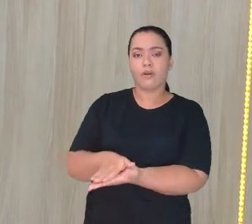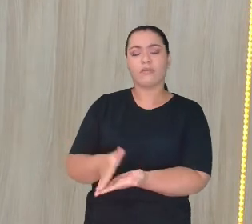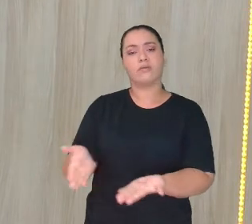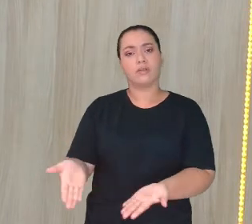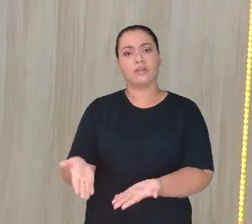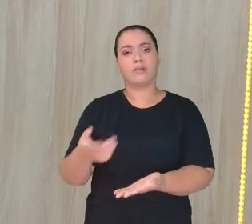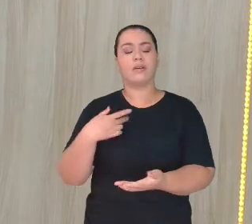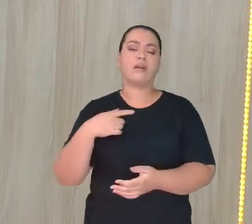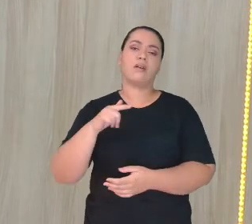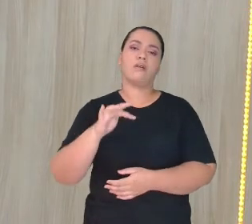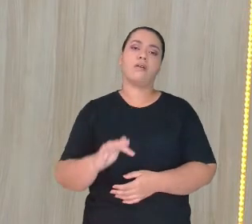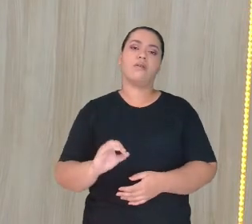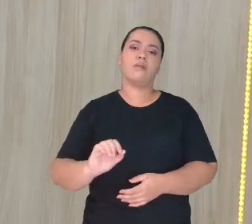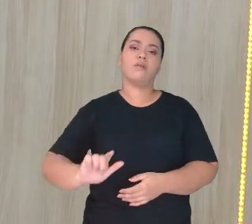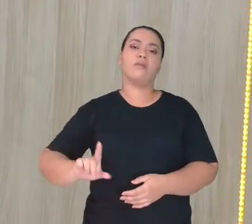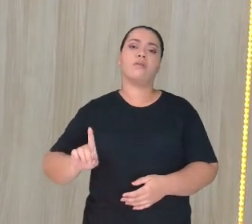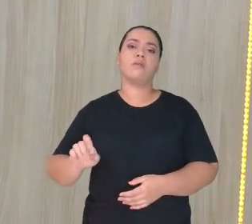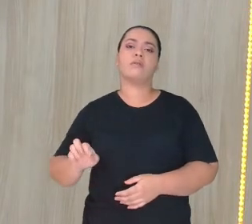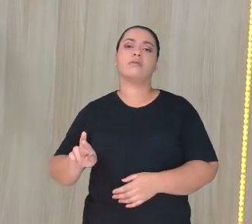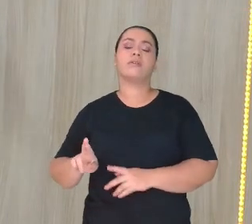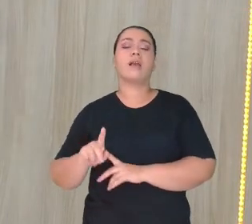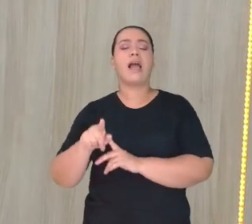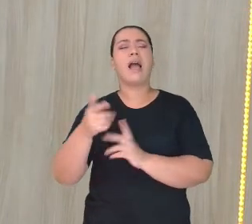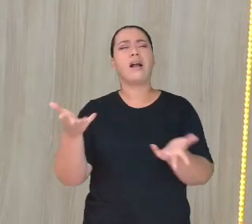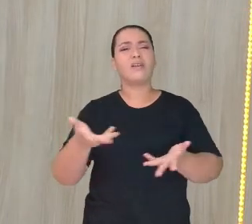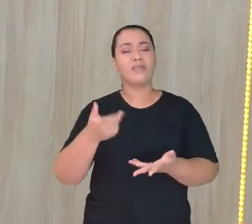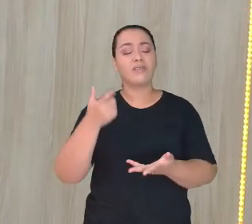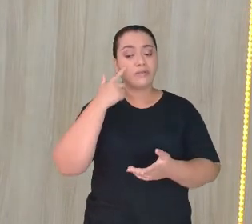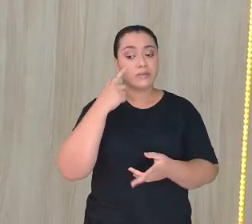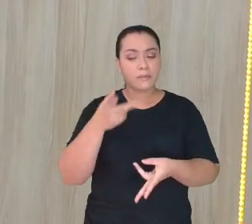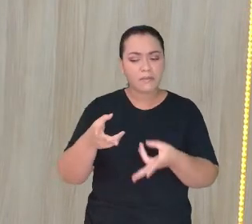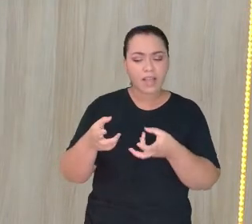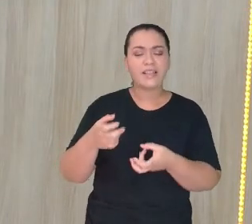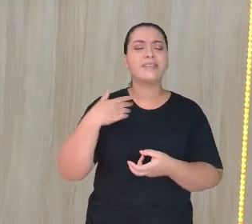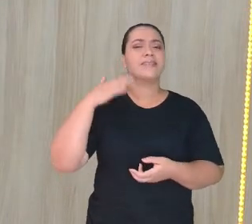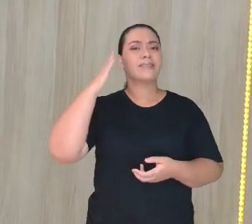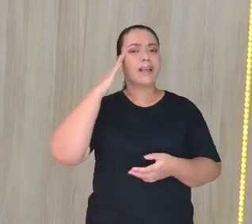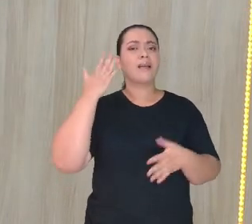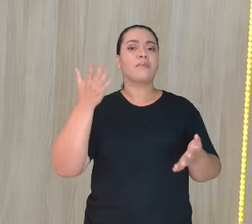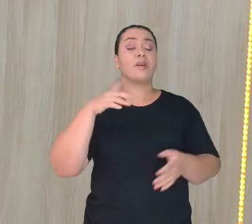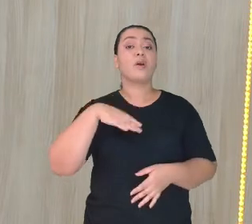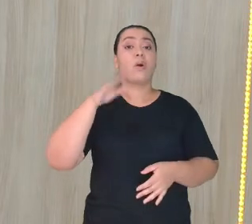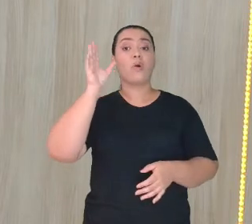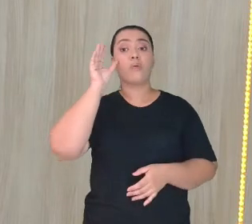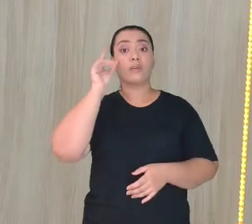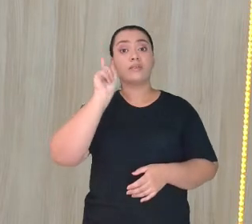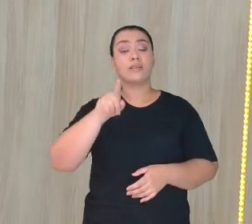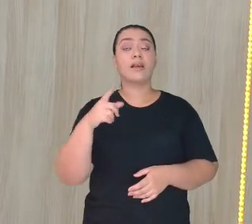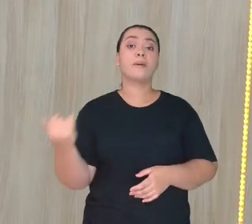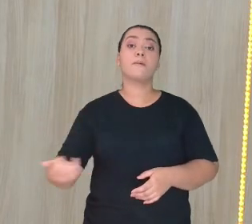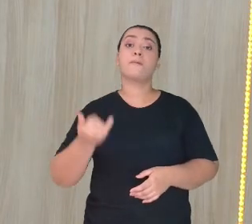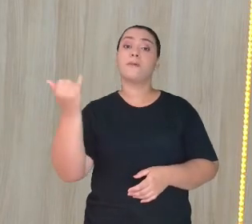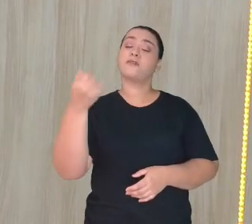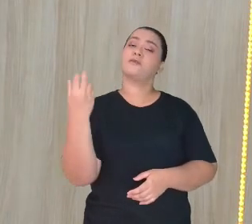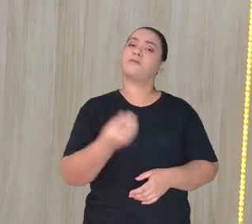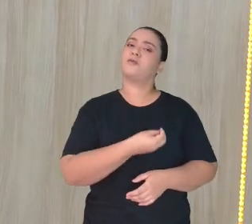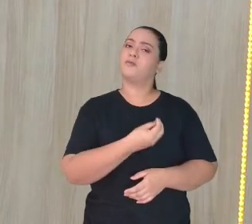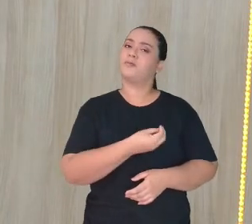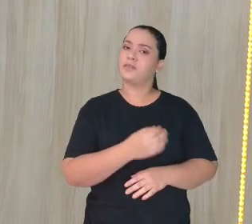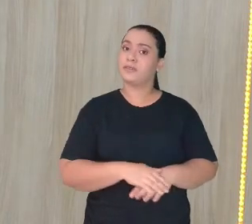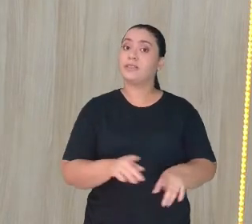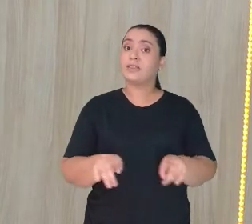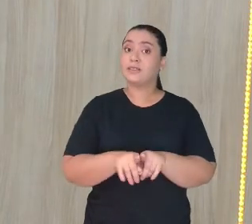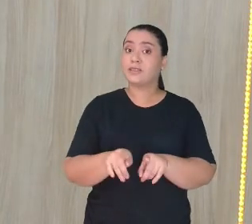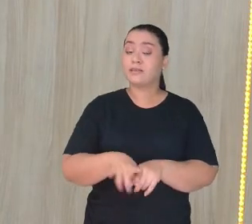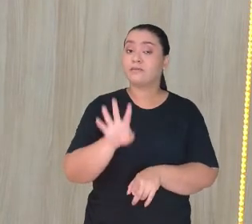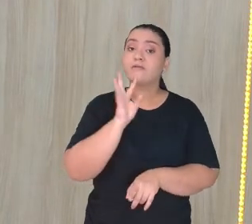vocês virem um folder na rua, agora vocês sabem o que é aquilo. Então, A curiosidade, ela é essencial para a vida. E o conhecimento